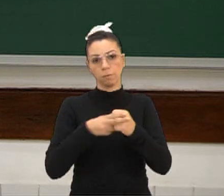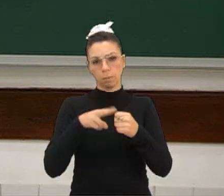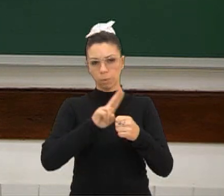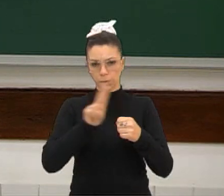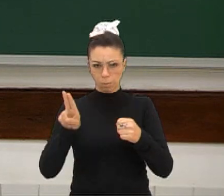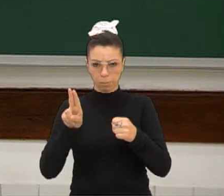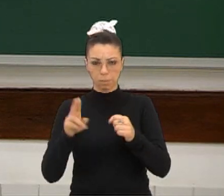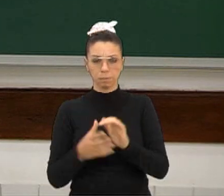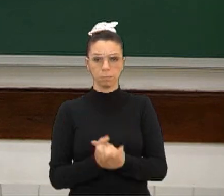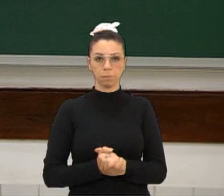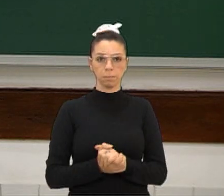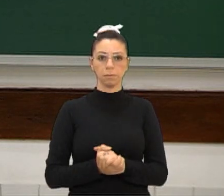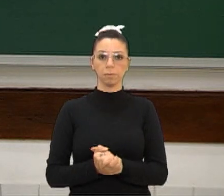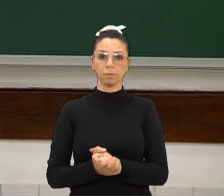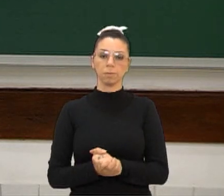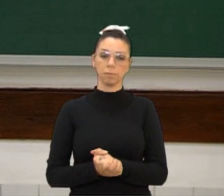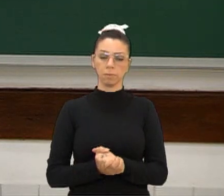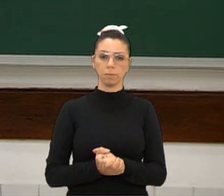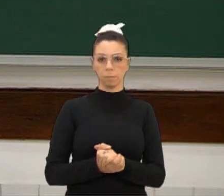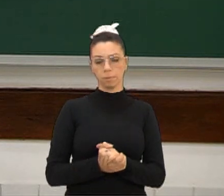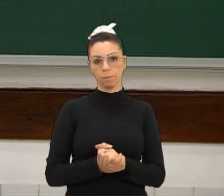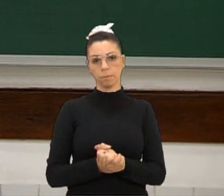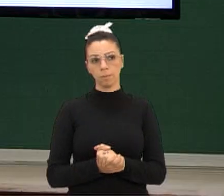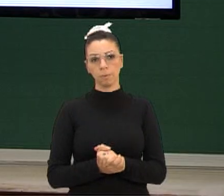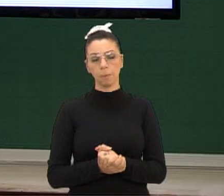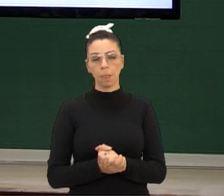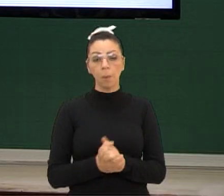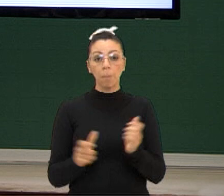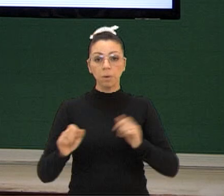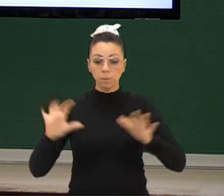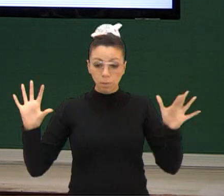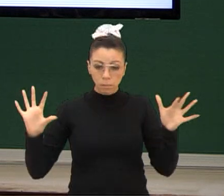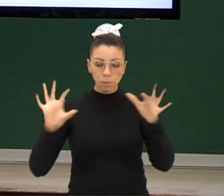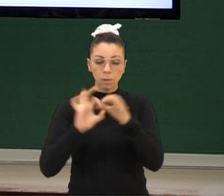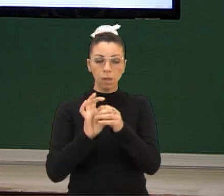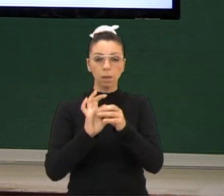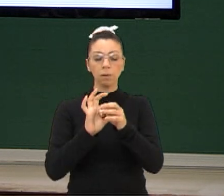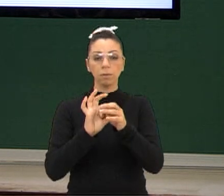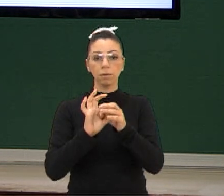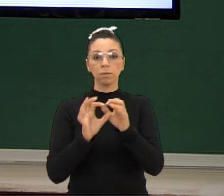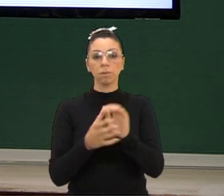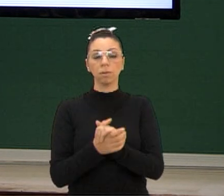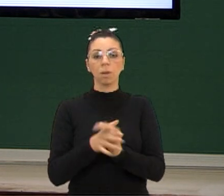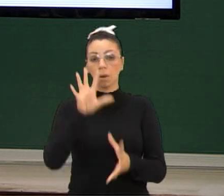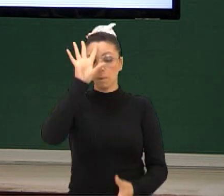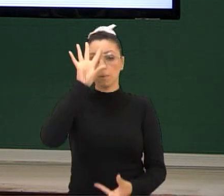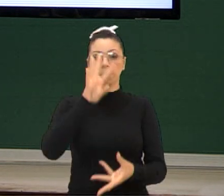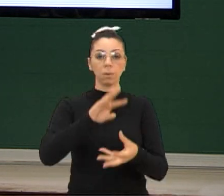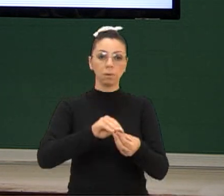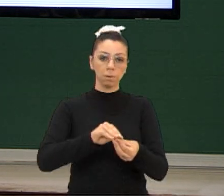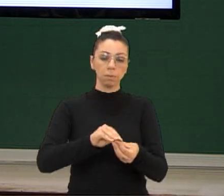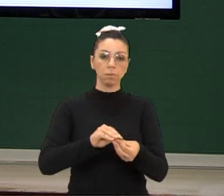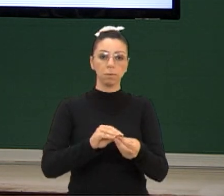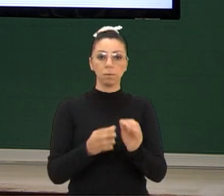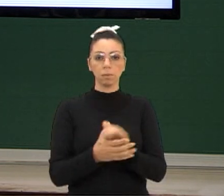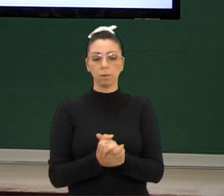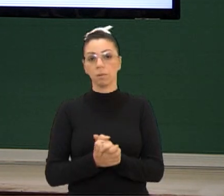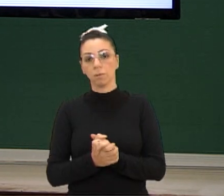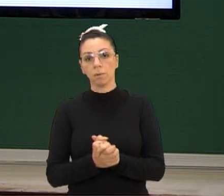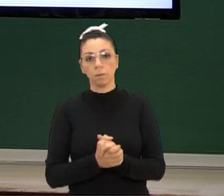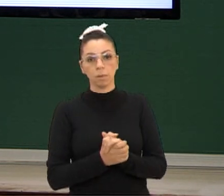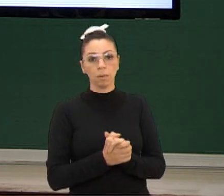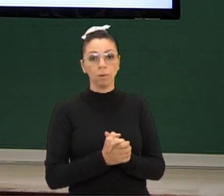vocês entenderem isso? É muito fácil, é só nós juntarmos os dois. Se vocês compreenderem bem essa questão do predicado